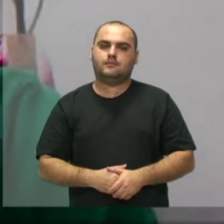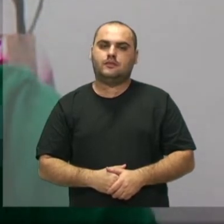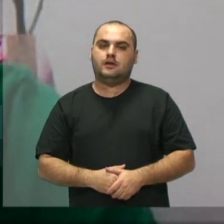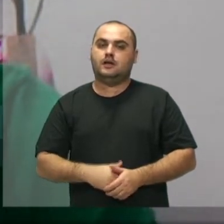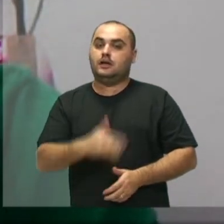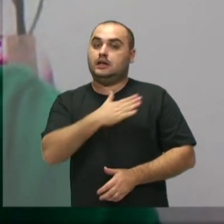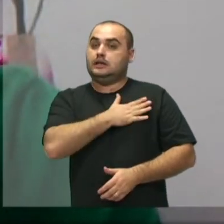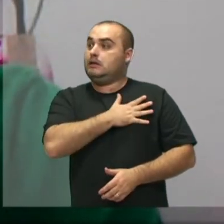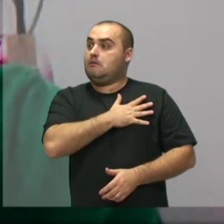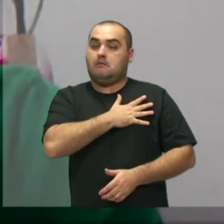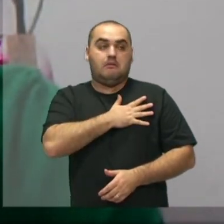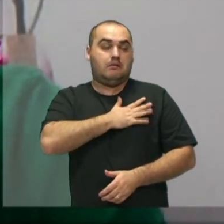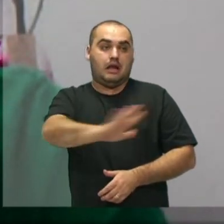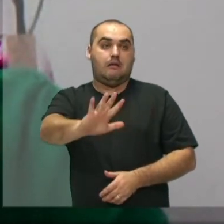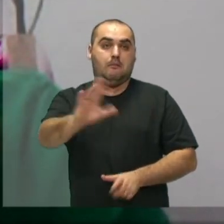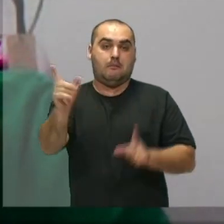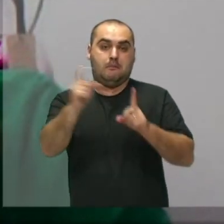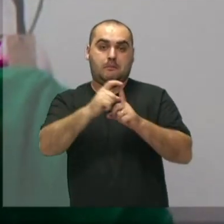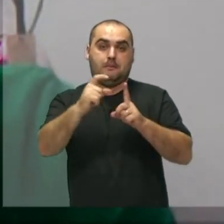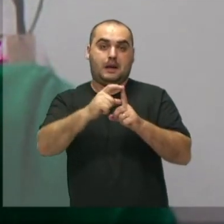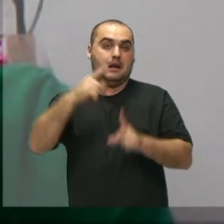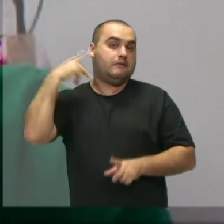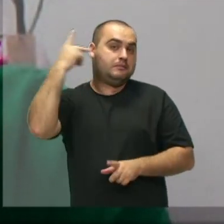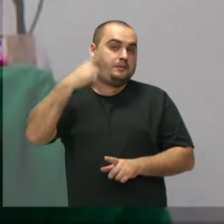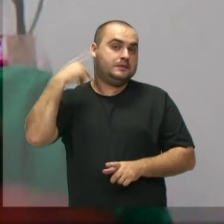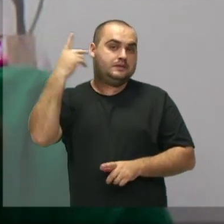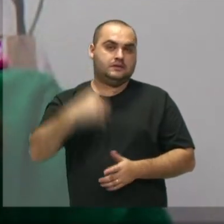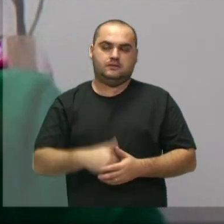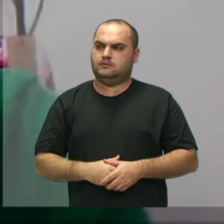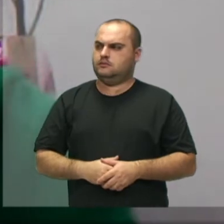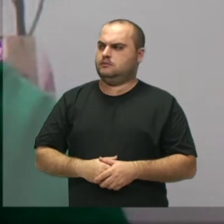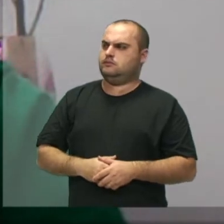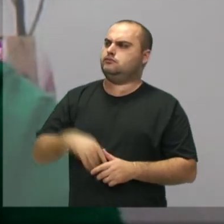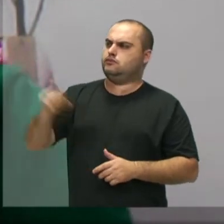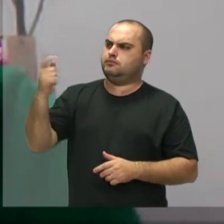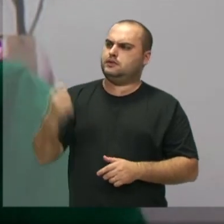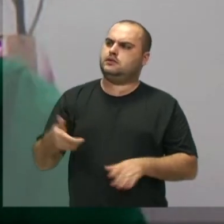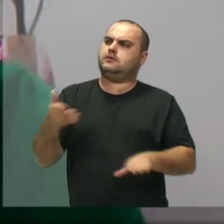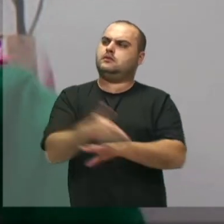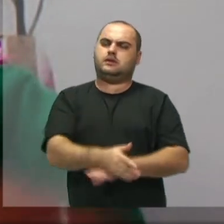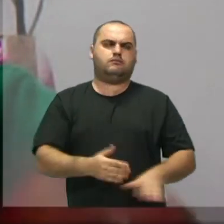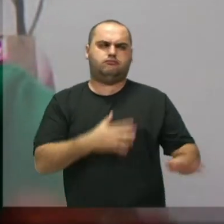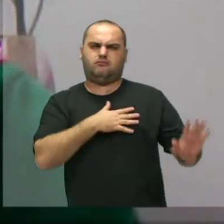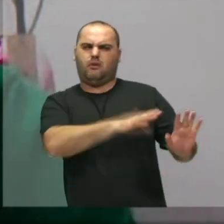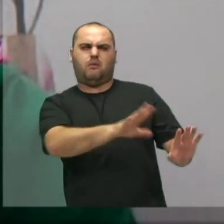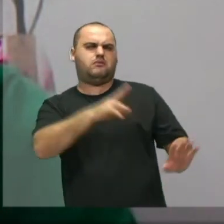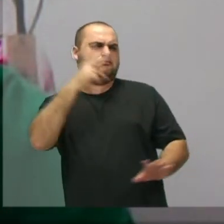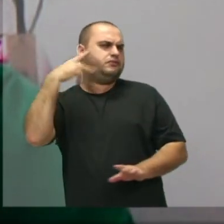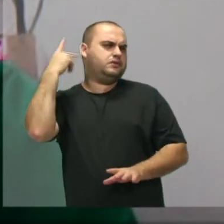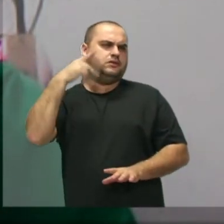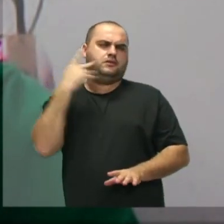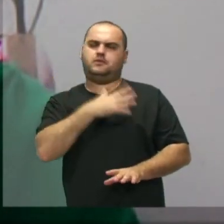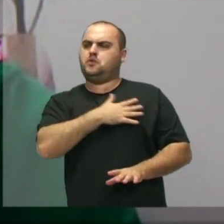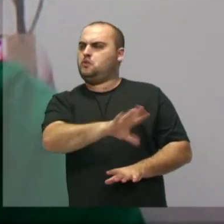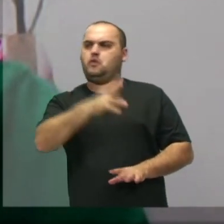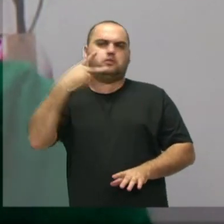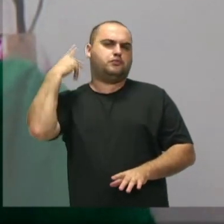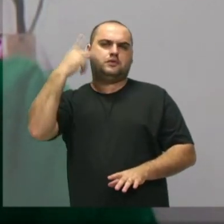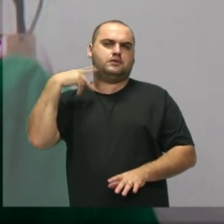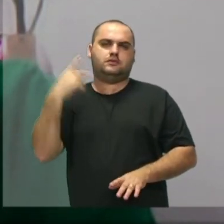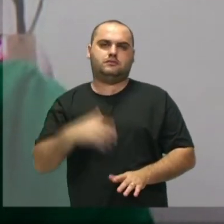detestava, falava em política, meu marido dizia, Cris, tu tem que te envolver na política. Eu dizia, não gosto de política. Tudo isso que eu ouço hoje, eu também